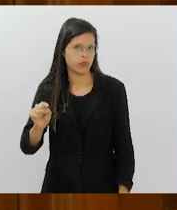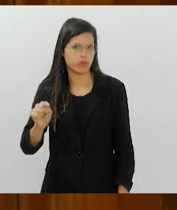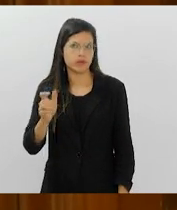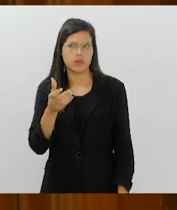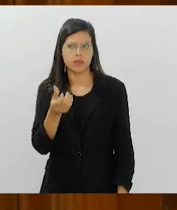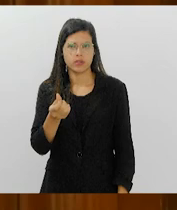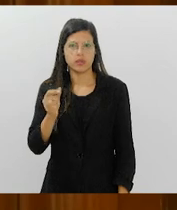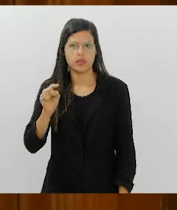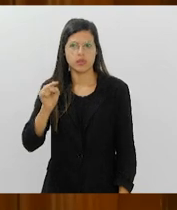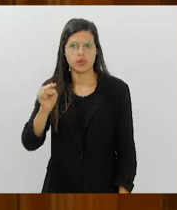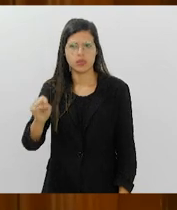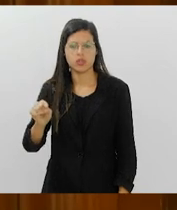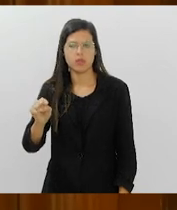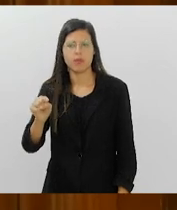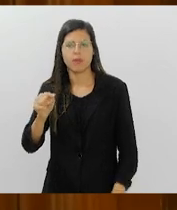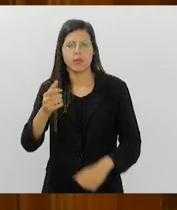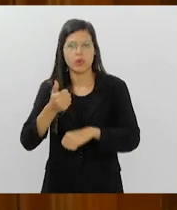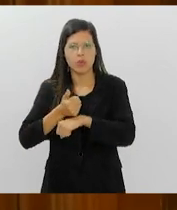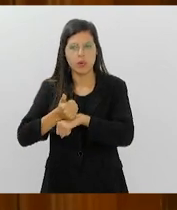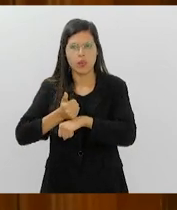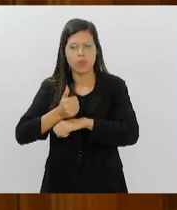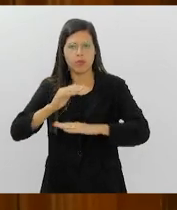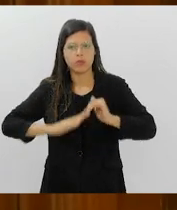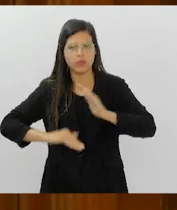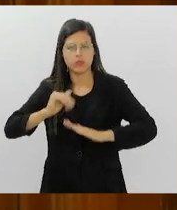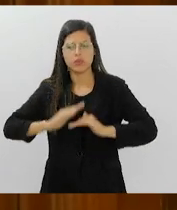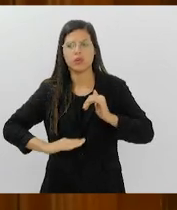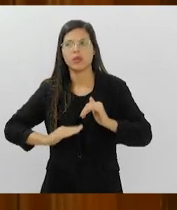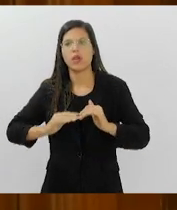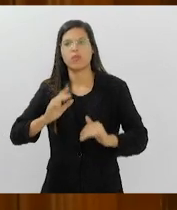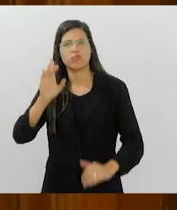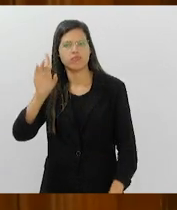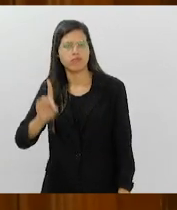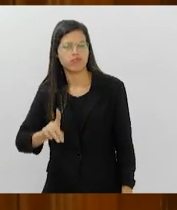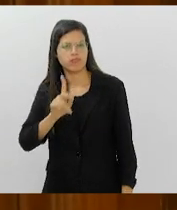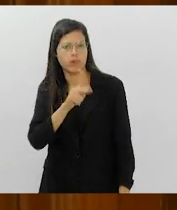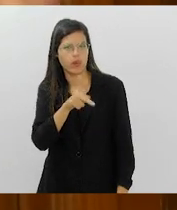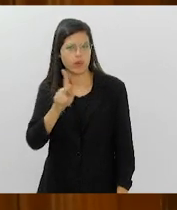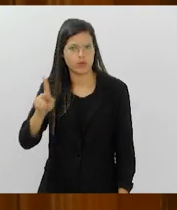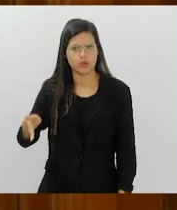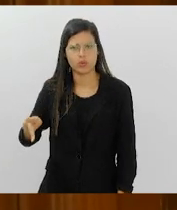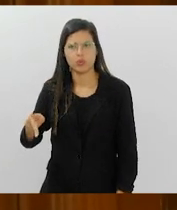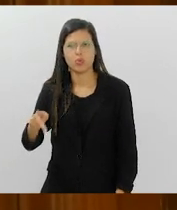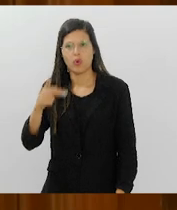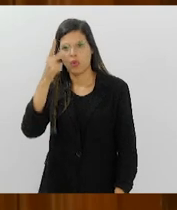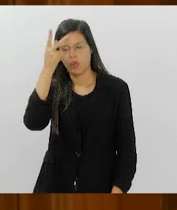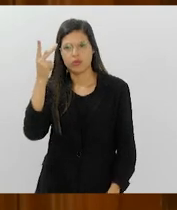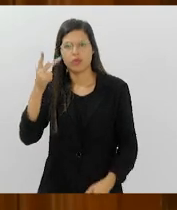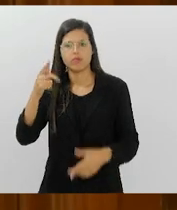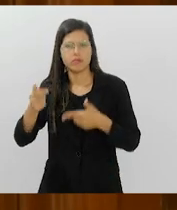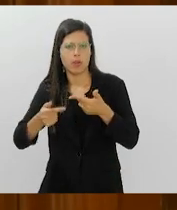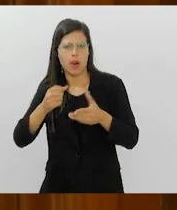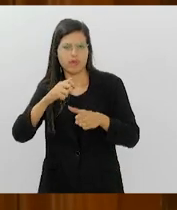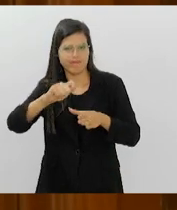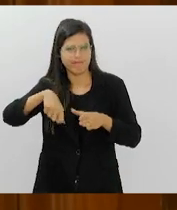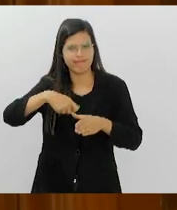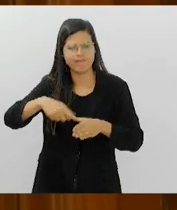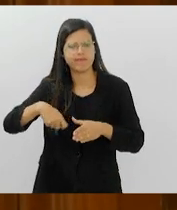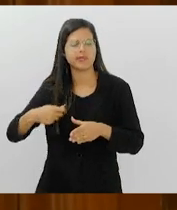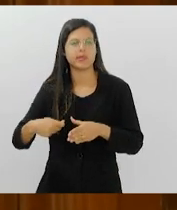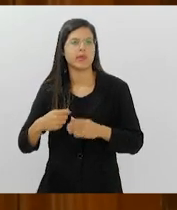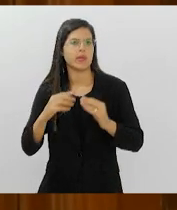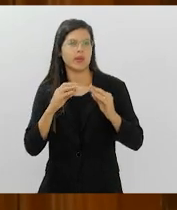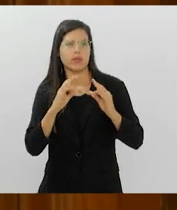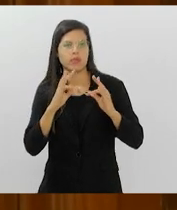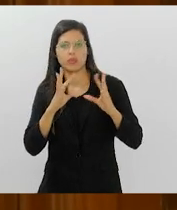6 mil profissionais, diretores, professores, merendeiros, merendeiras, inspetores, enfim, todas aquelas pessoas